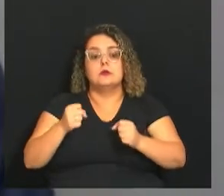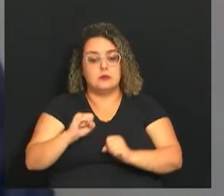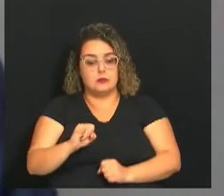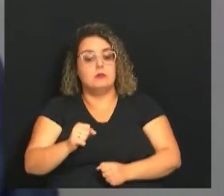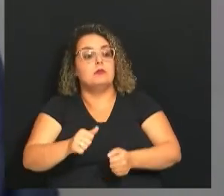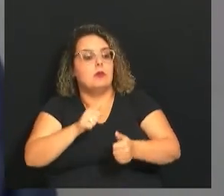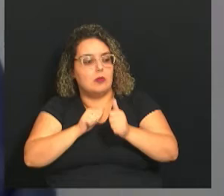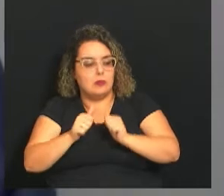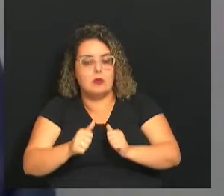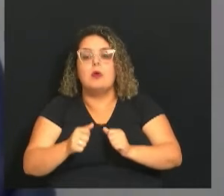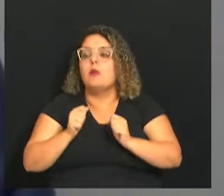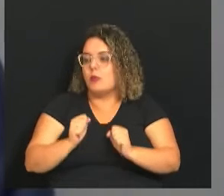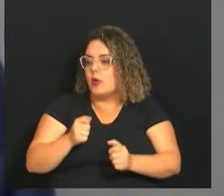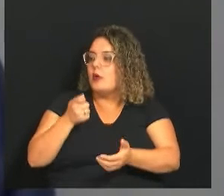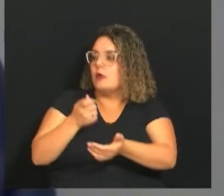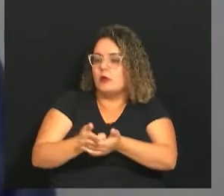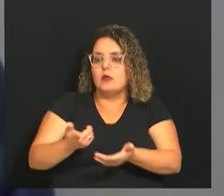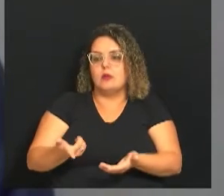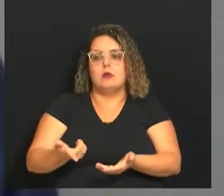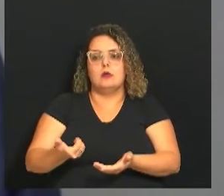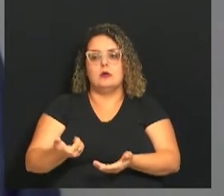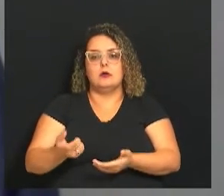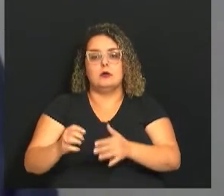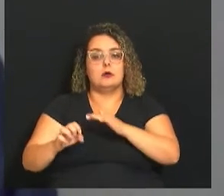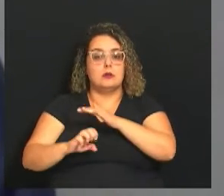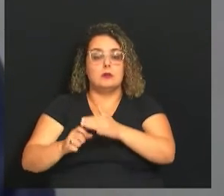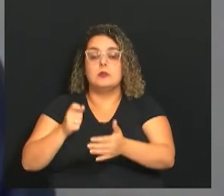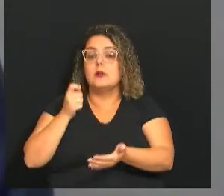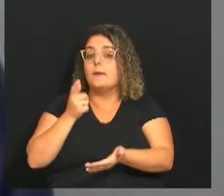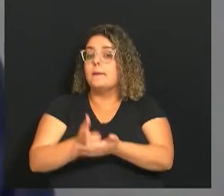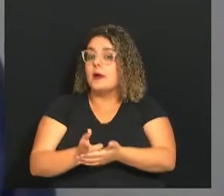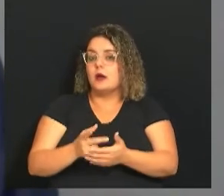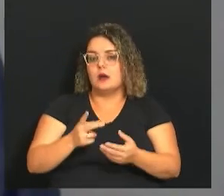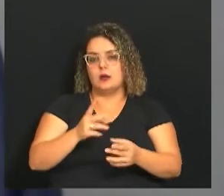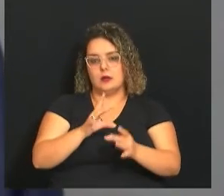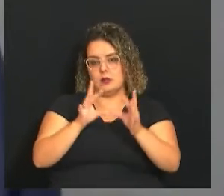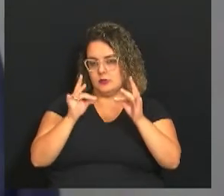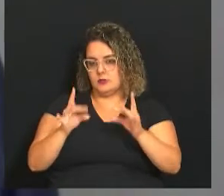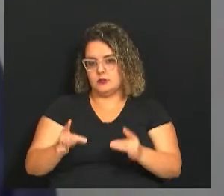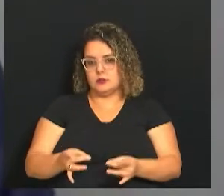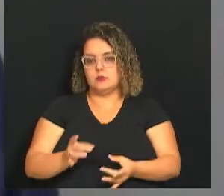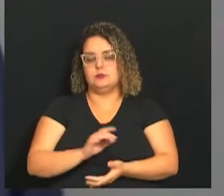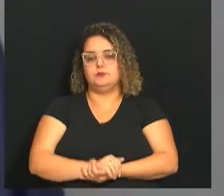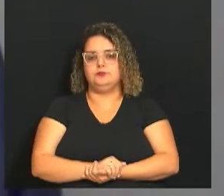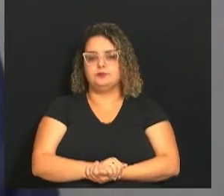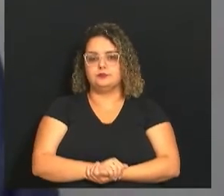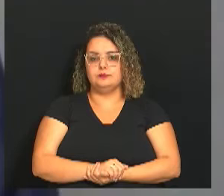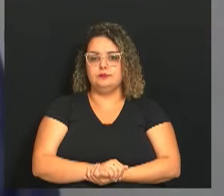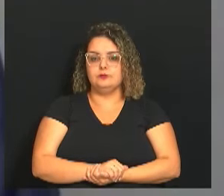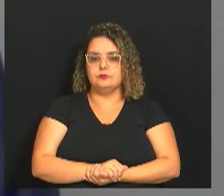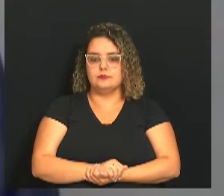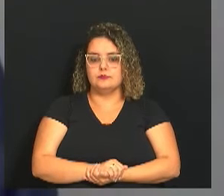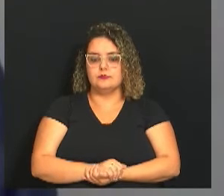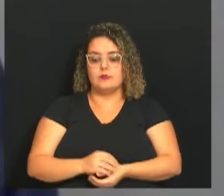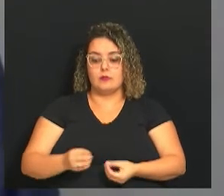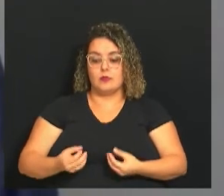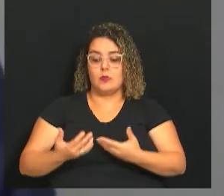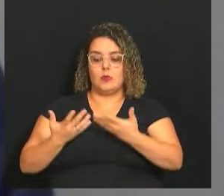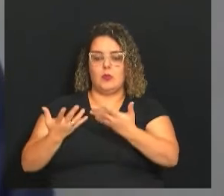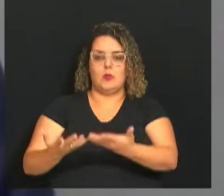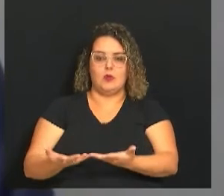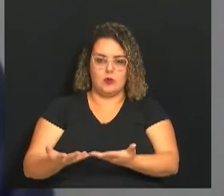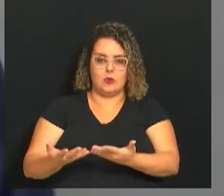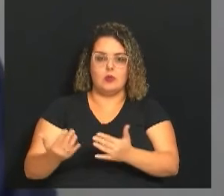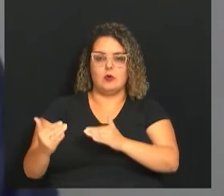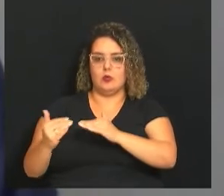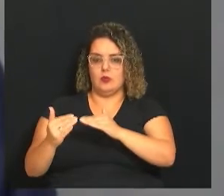empresa faz o reembolso dessas despesas. Então, essa cultura que propicia e até é complacente com o